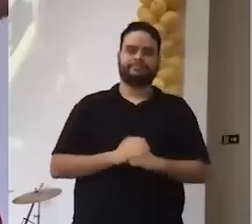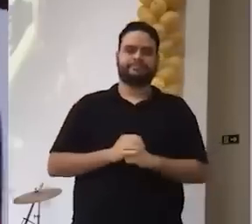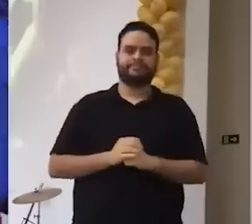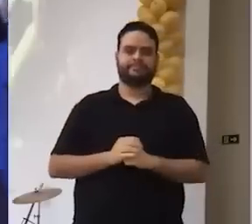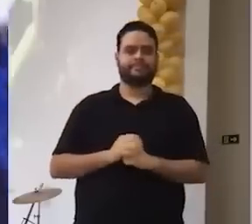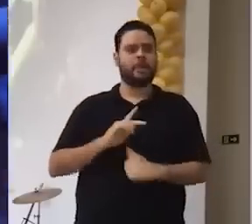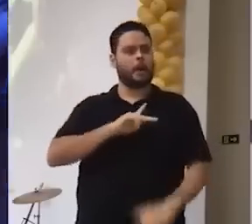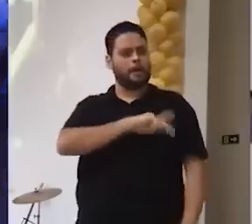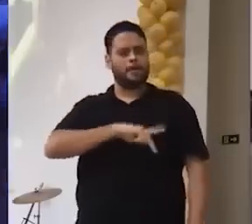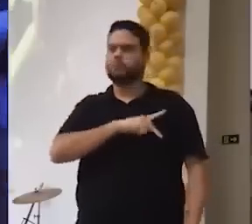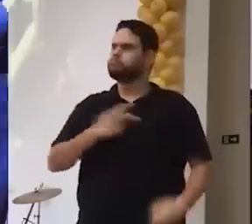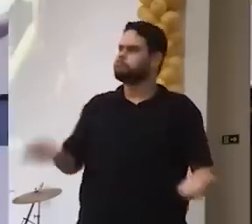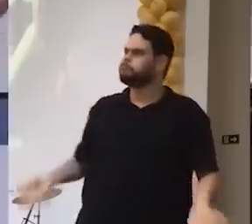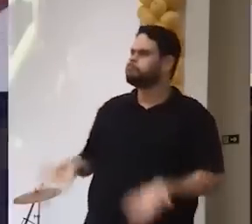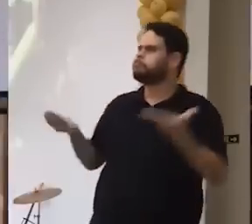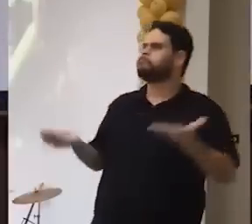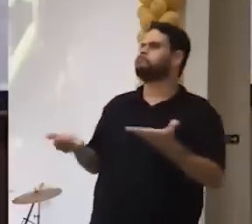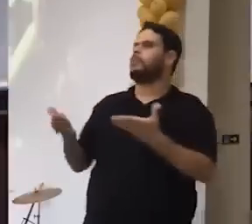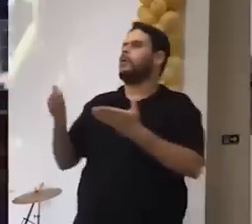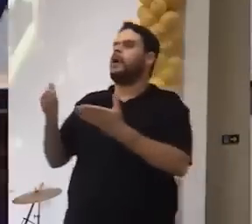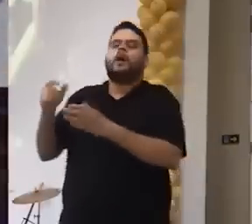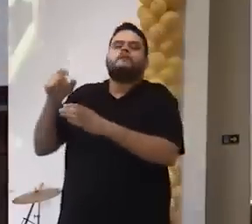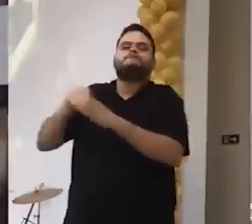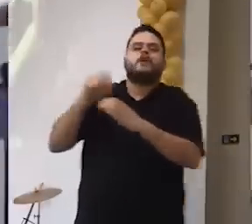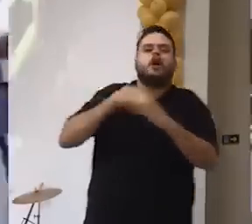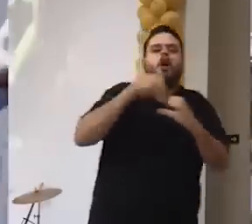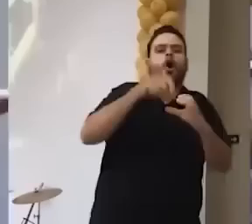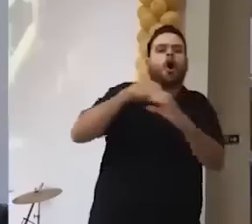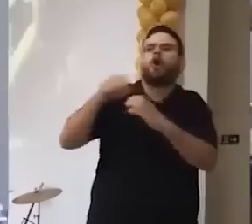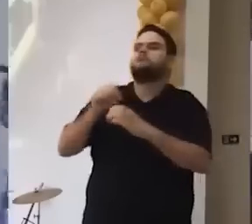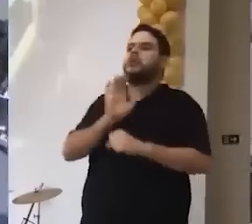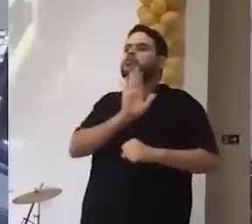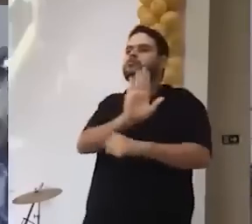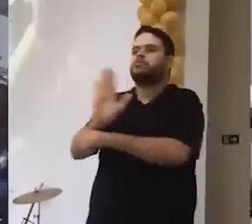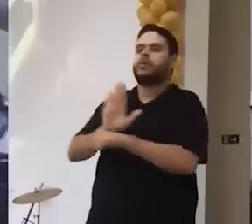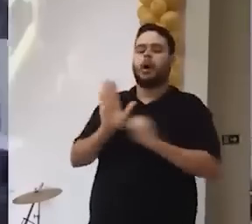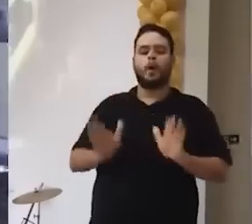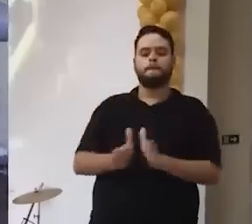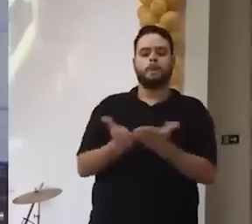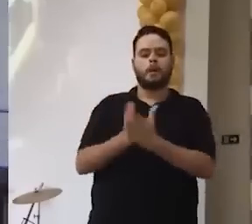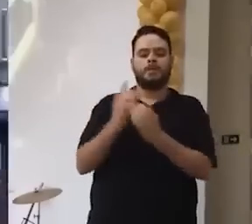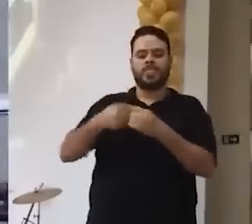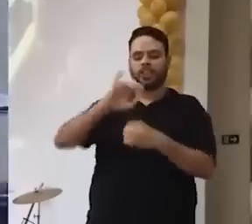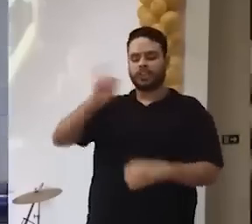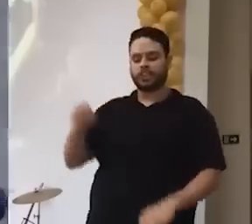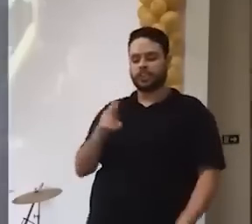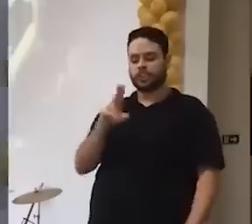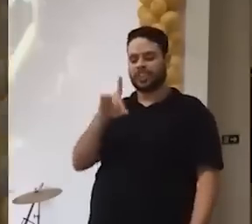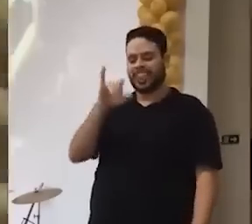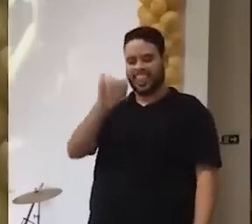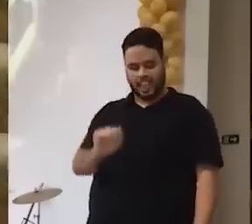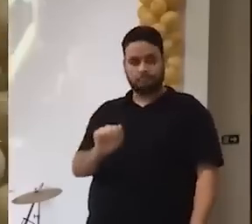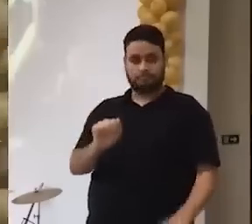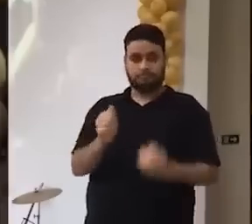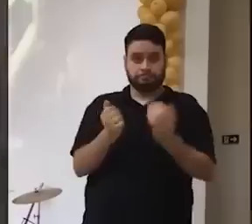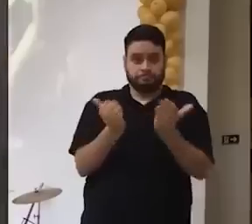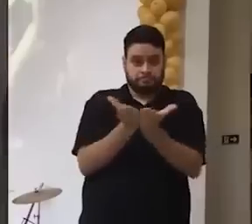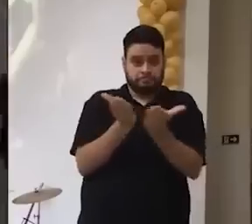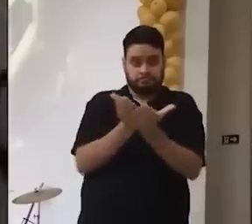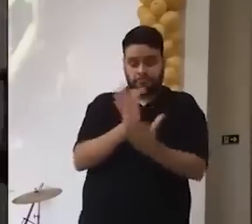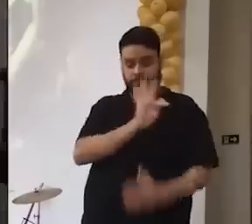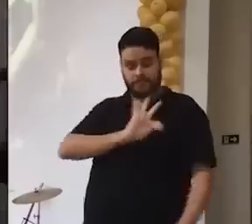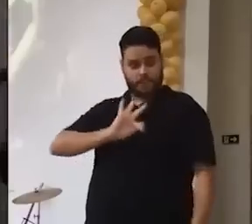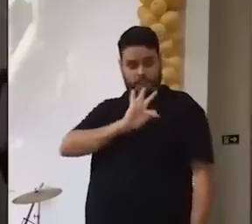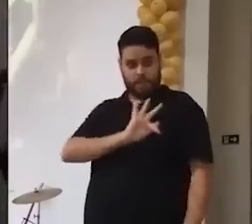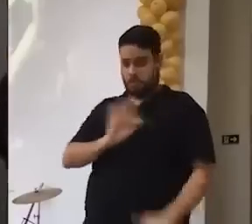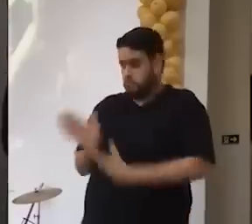uma campanha, uma oferta especial para ajudar os pobres da Judeia, os crentes de Filipos, que eram da Macedônia, pobres, deram não